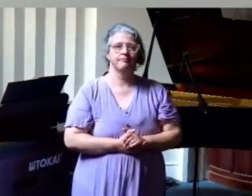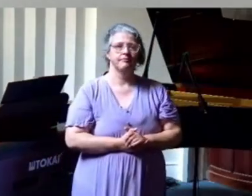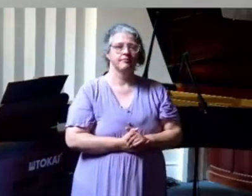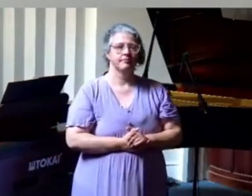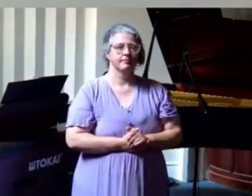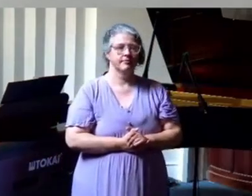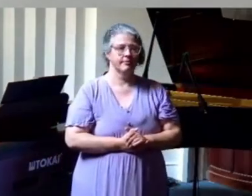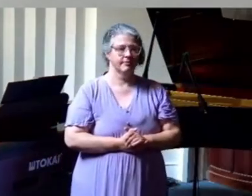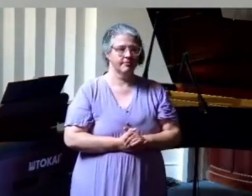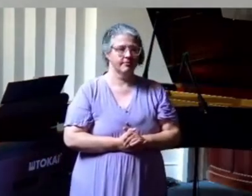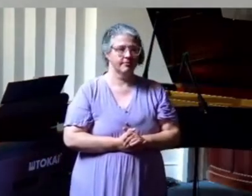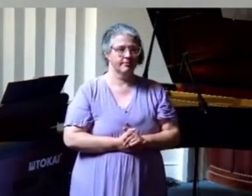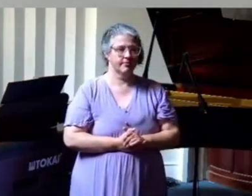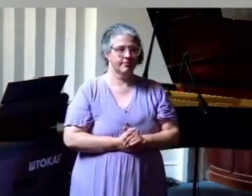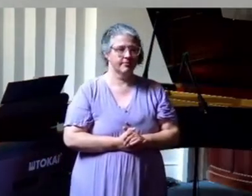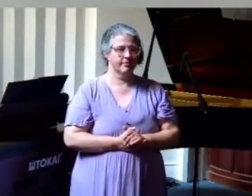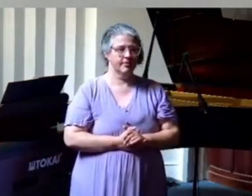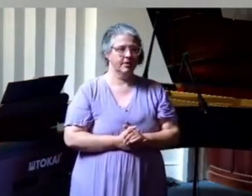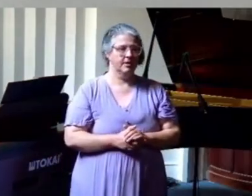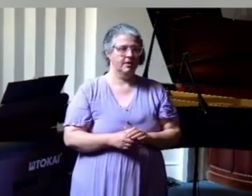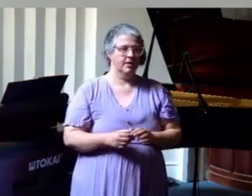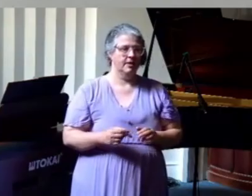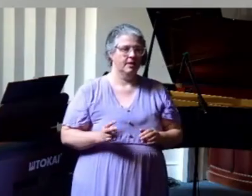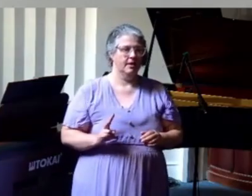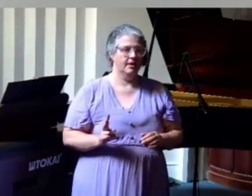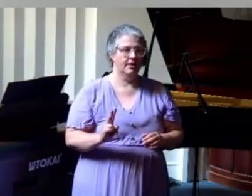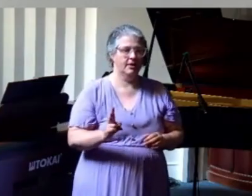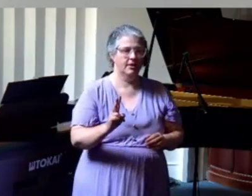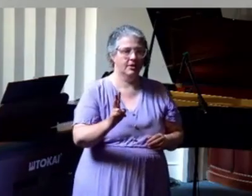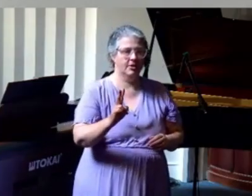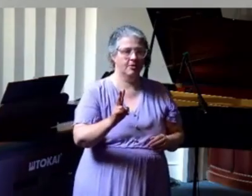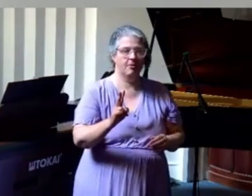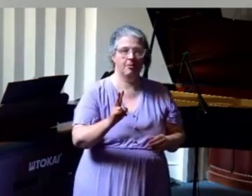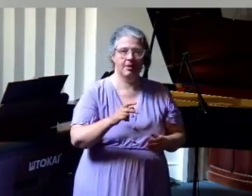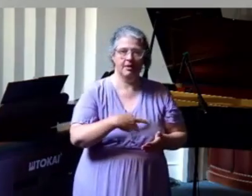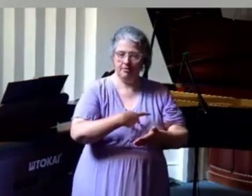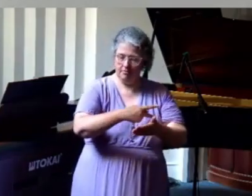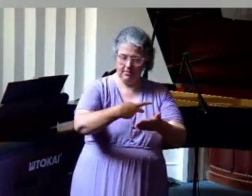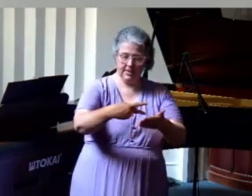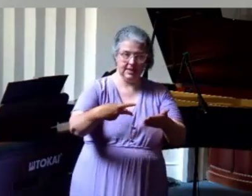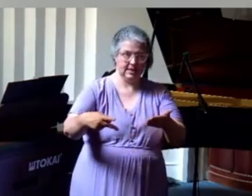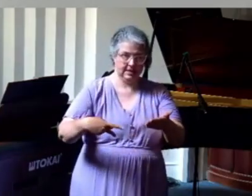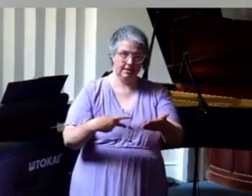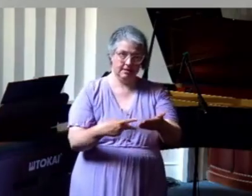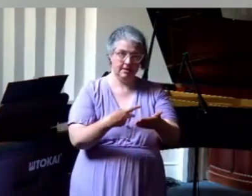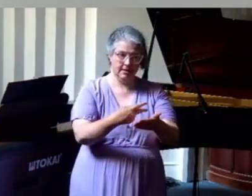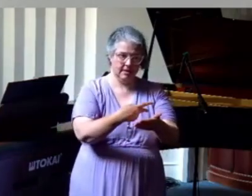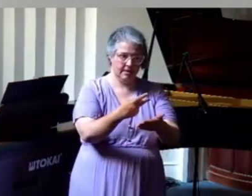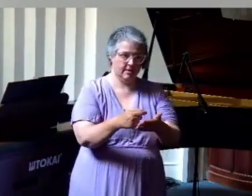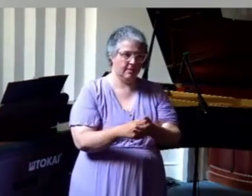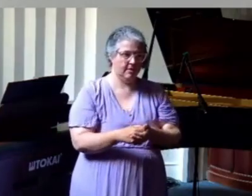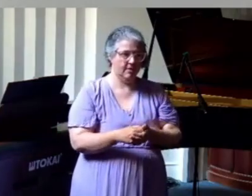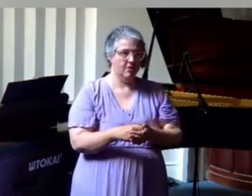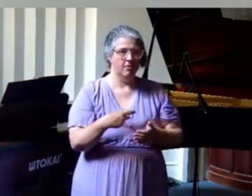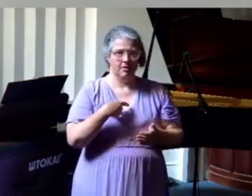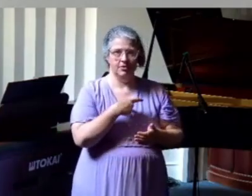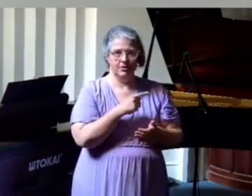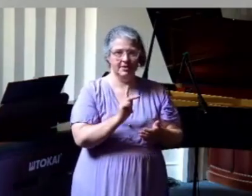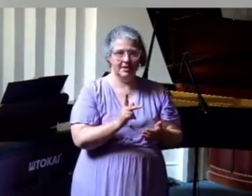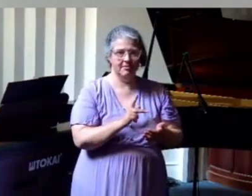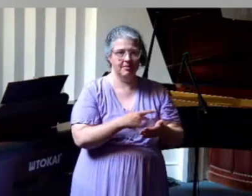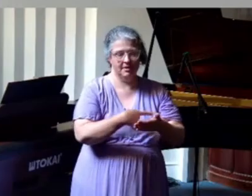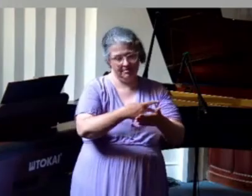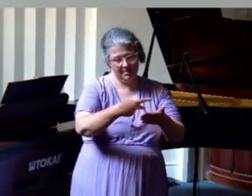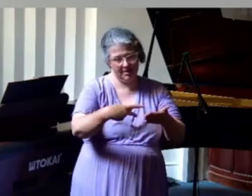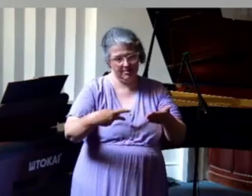conosco. Elas normalmente fazem uma ilustração. O pastor sempre pede para elas ilustrarem algo